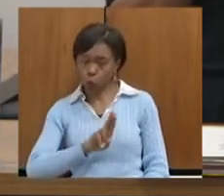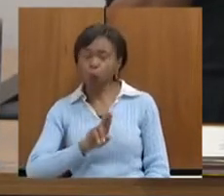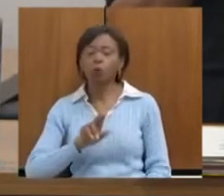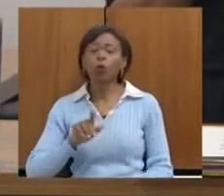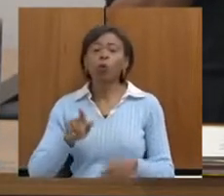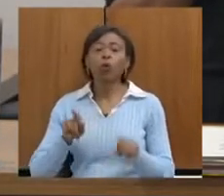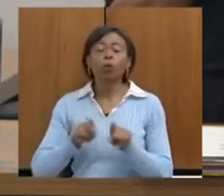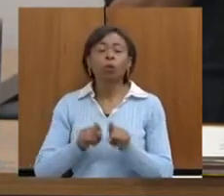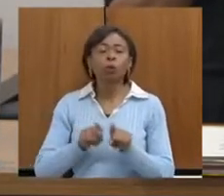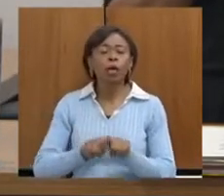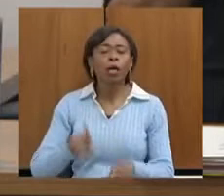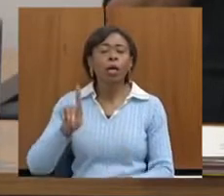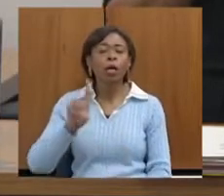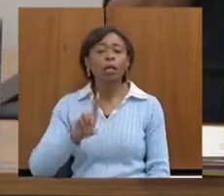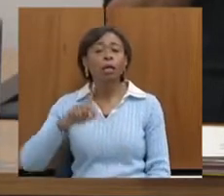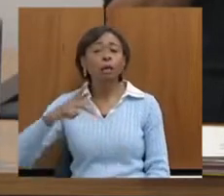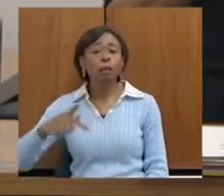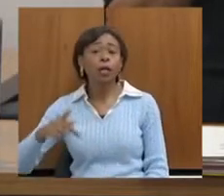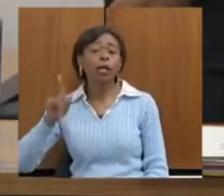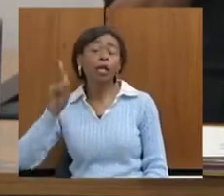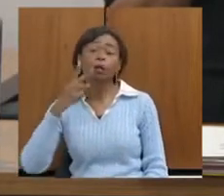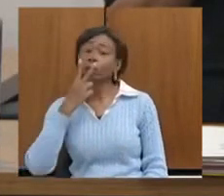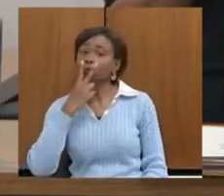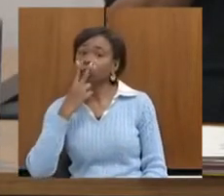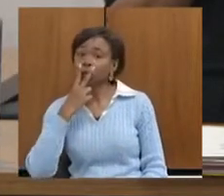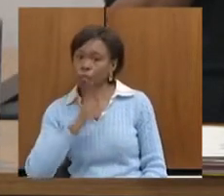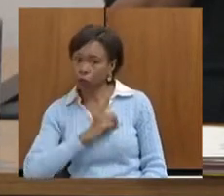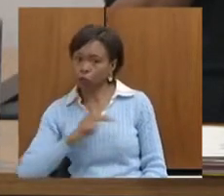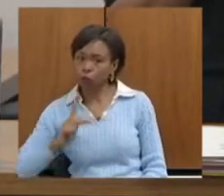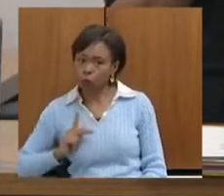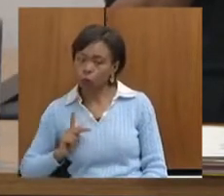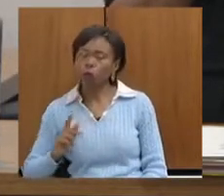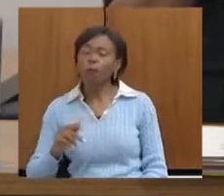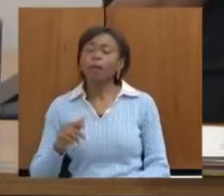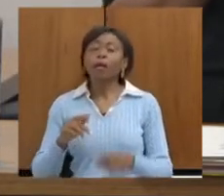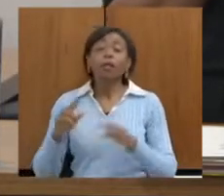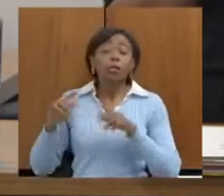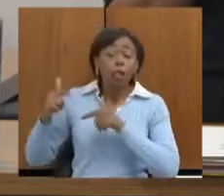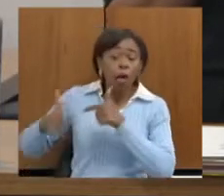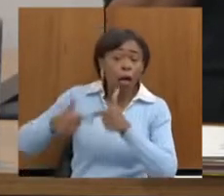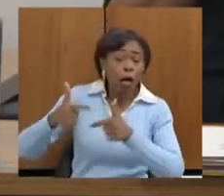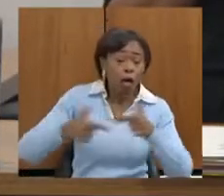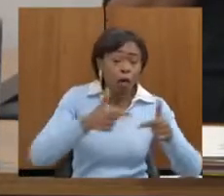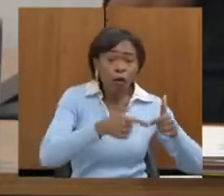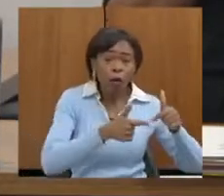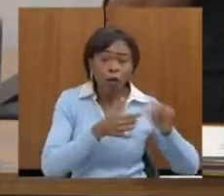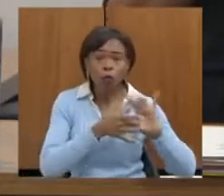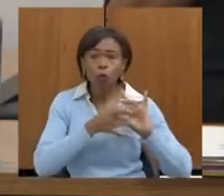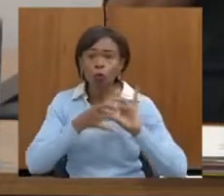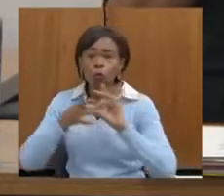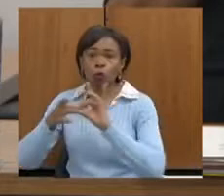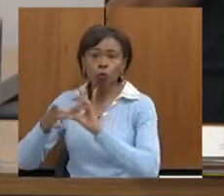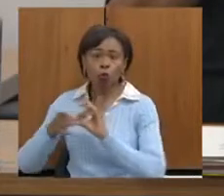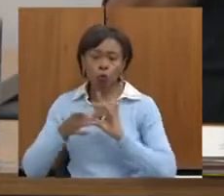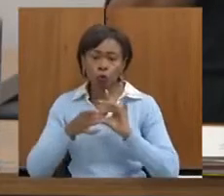próxima mesa a gente tem defensoria do Espírito Santo e as defensorias trabalham de forma muito conjunta a gente tem os Ministérios públicos